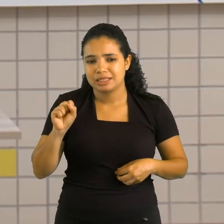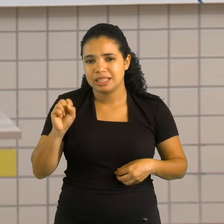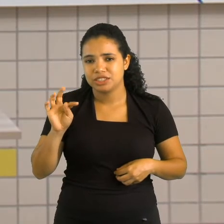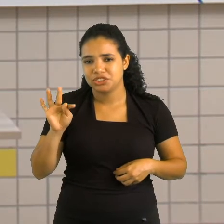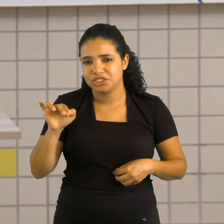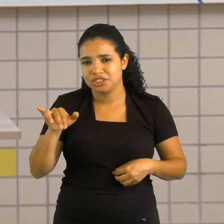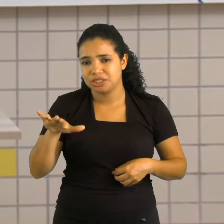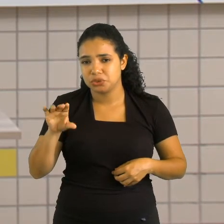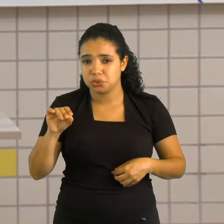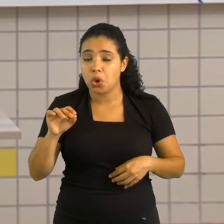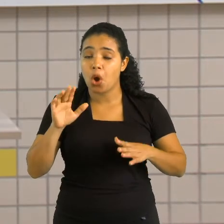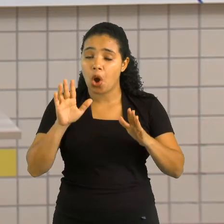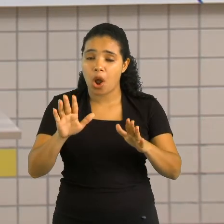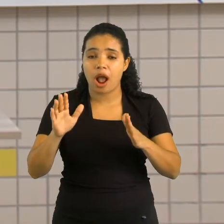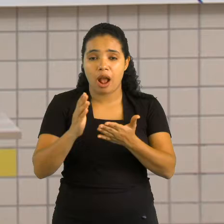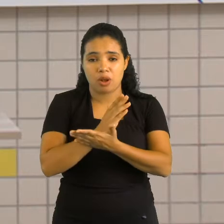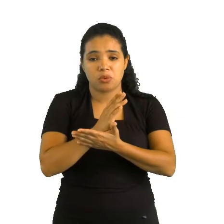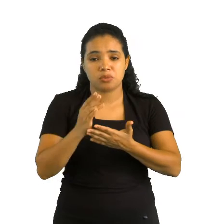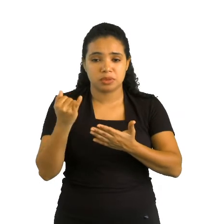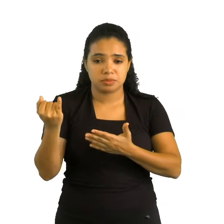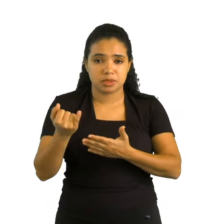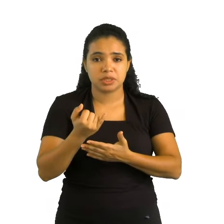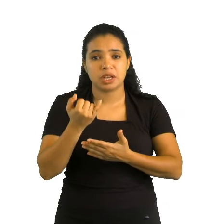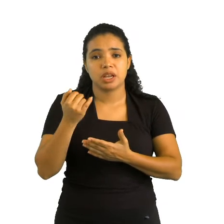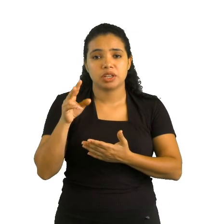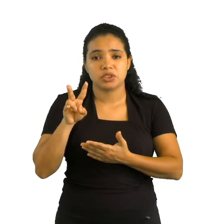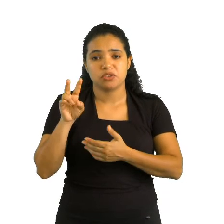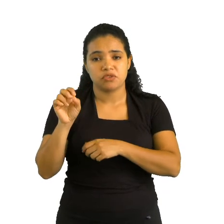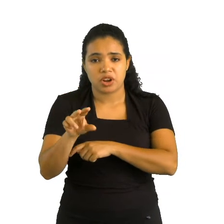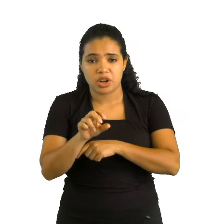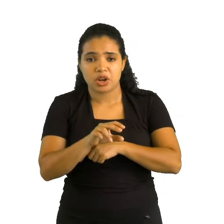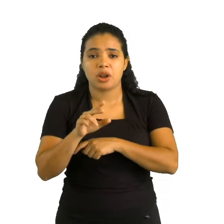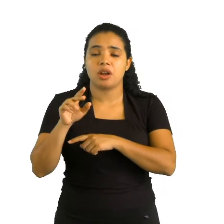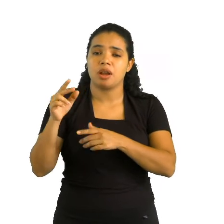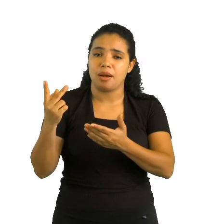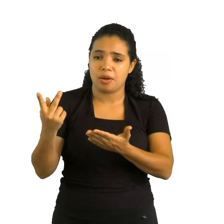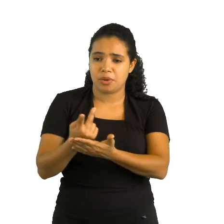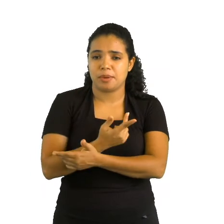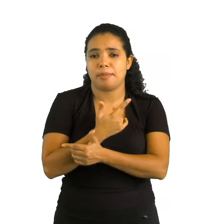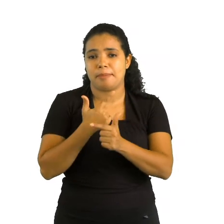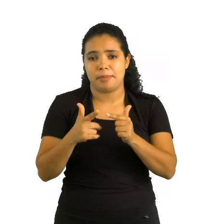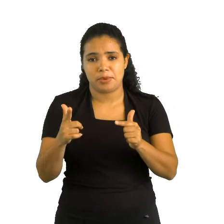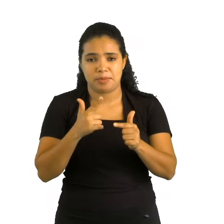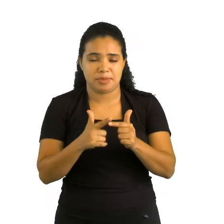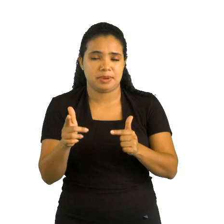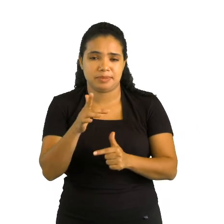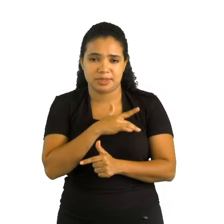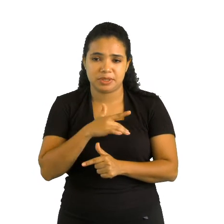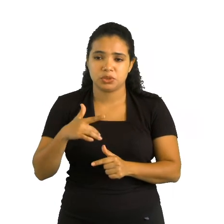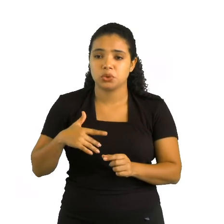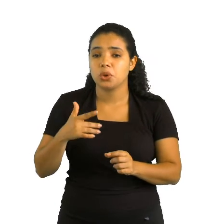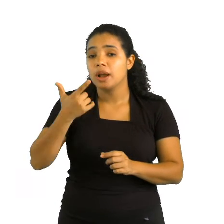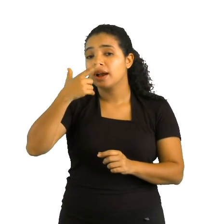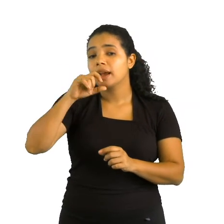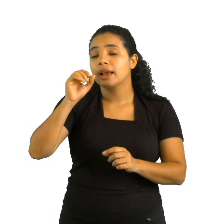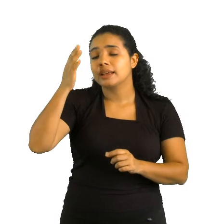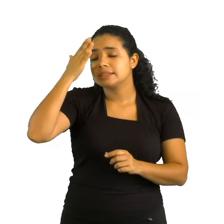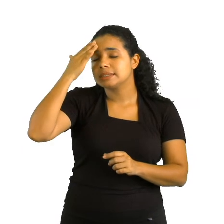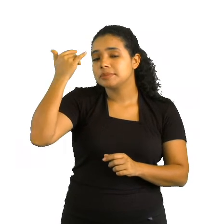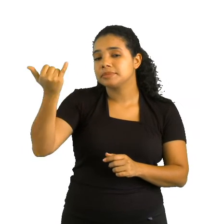viroses, que podem causar complicações graves. Quem sabe me falar?